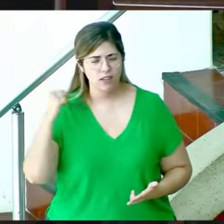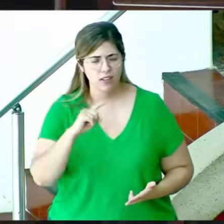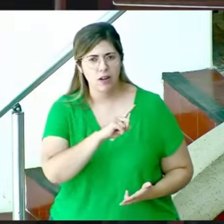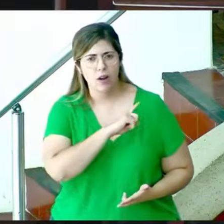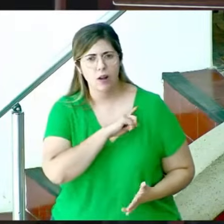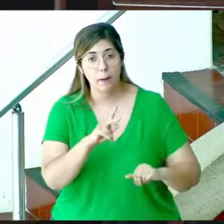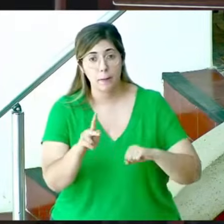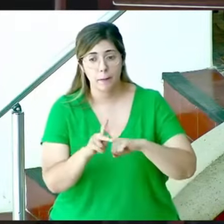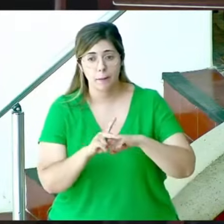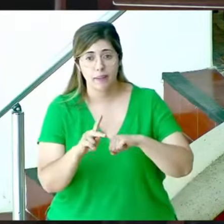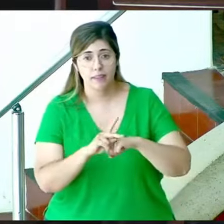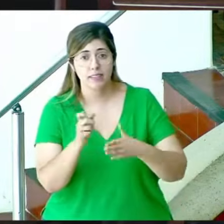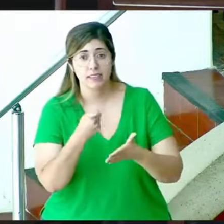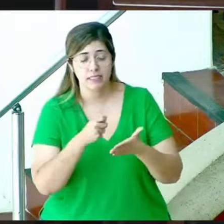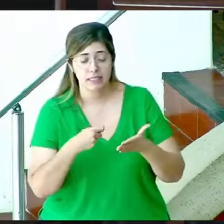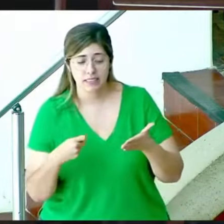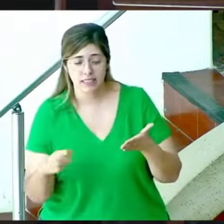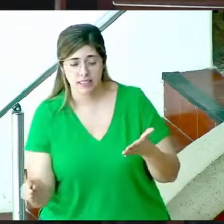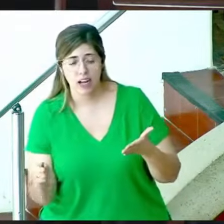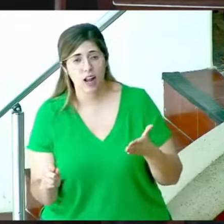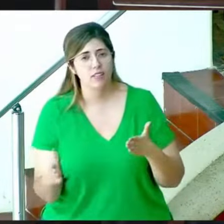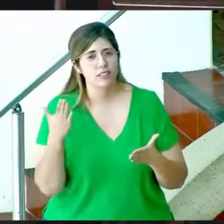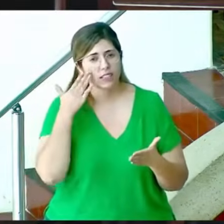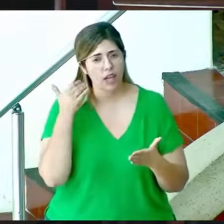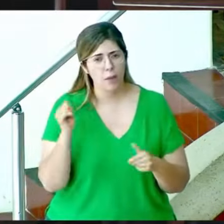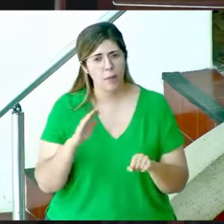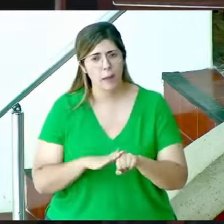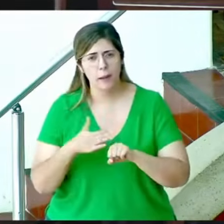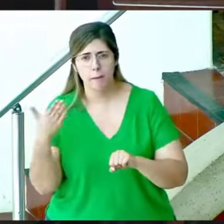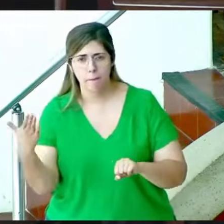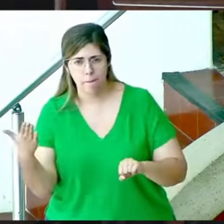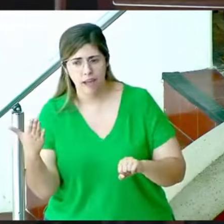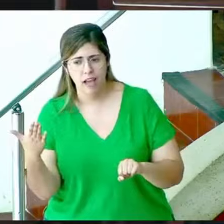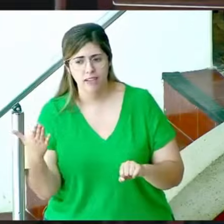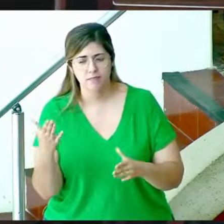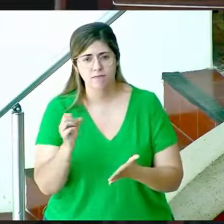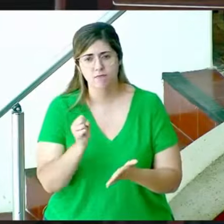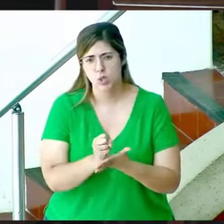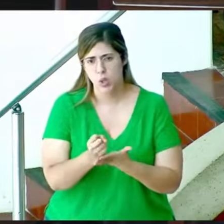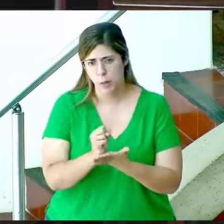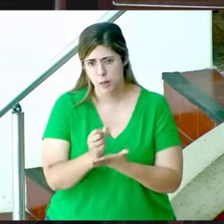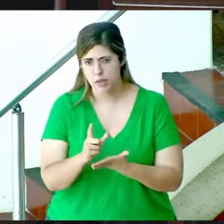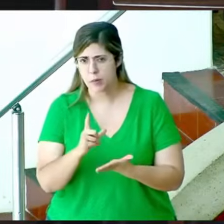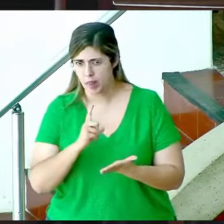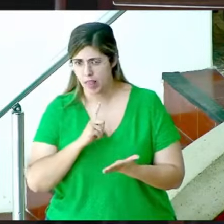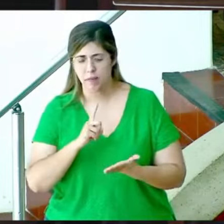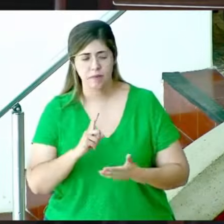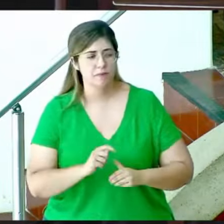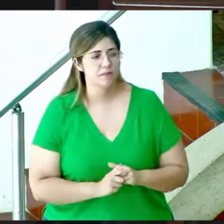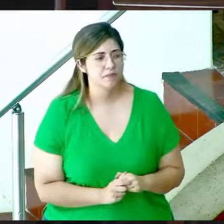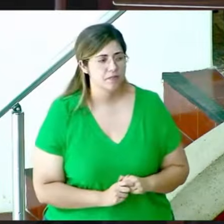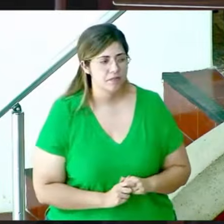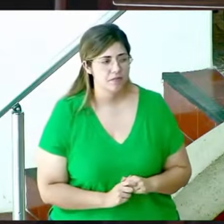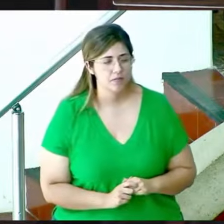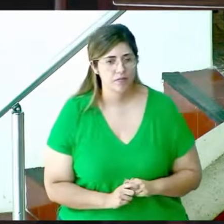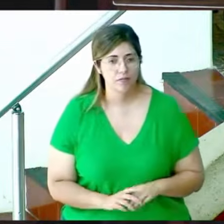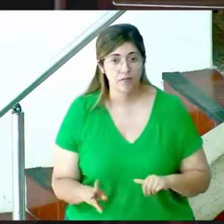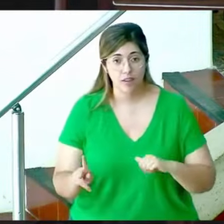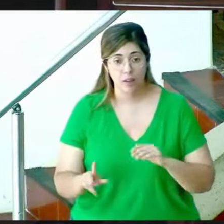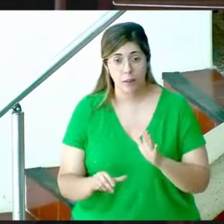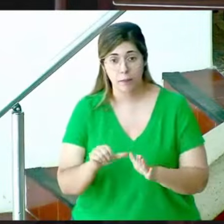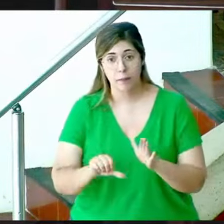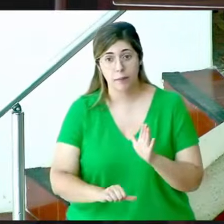Pedro escreve, se você quiser ver um pouquinho mais sobre essa questão da sobriedade, vejam, na primeira carta de Pedro, no capítulo